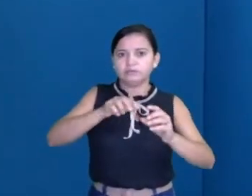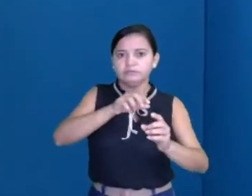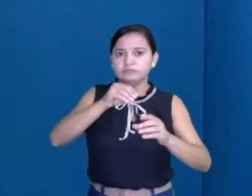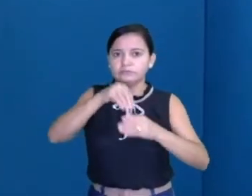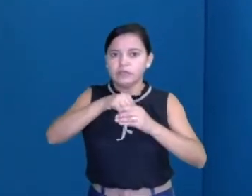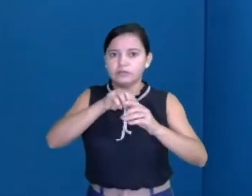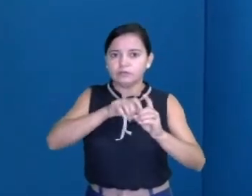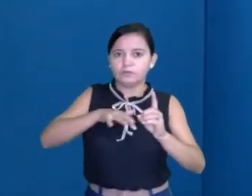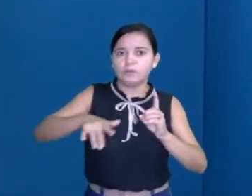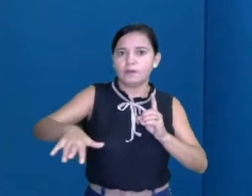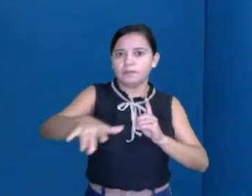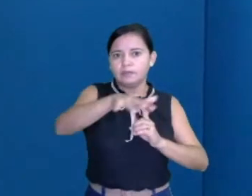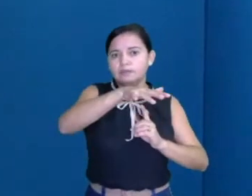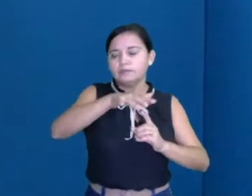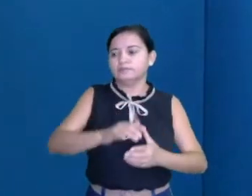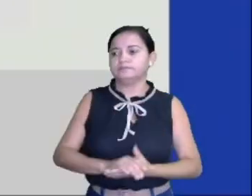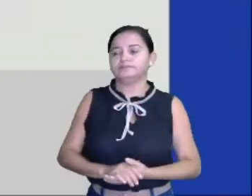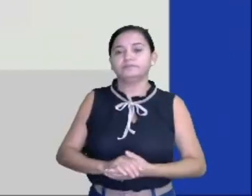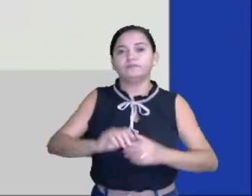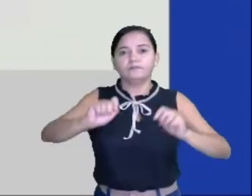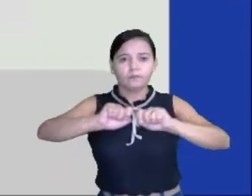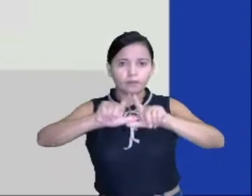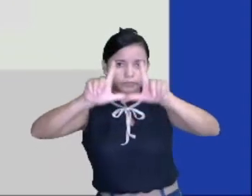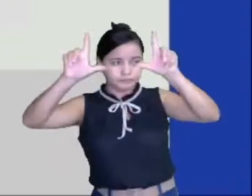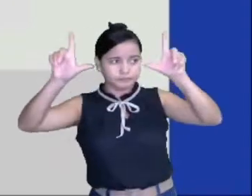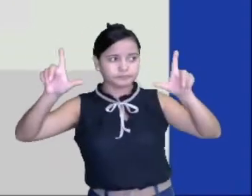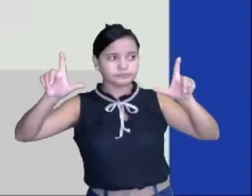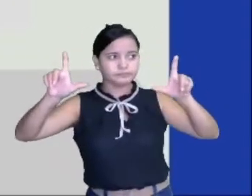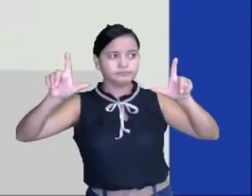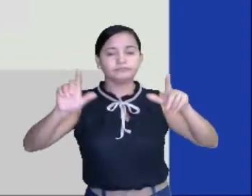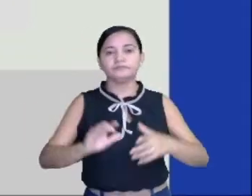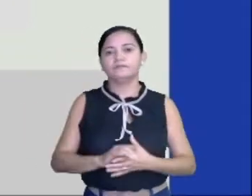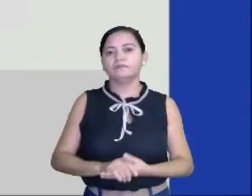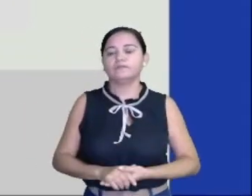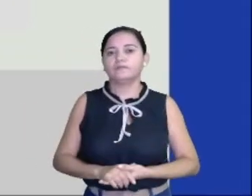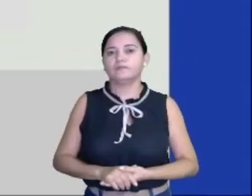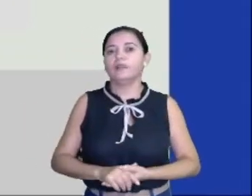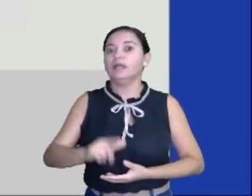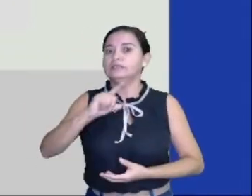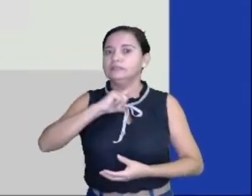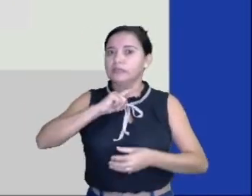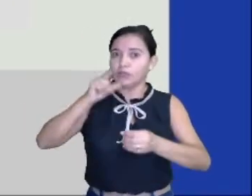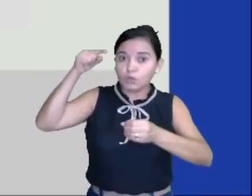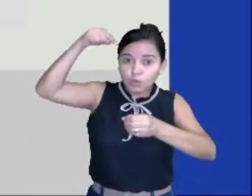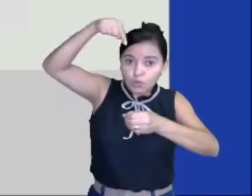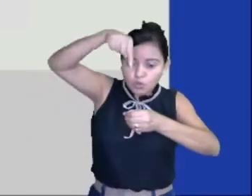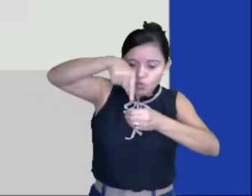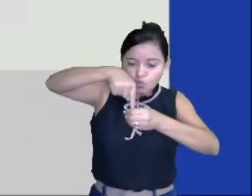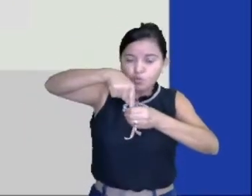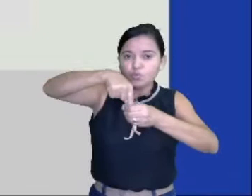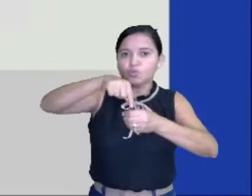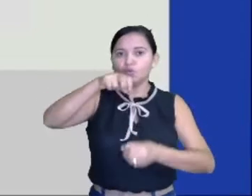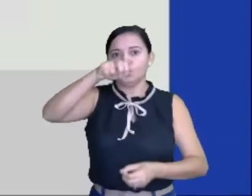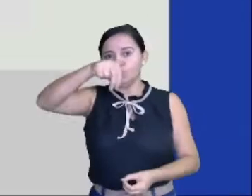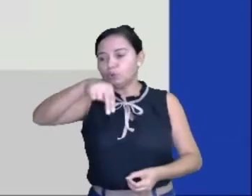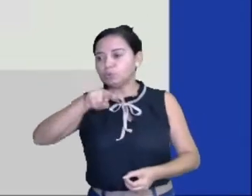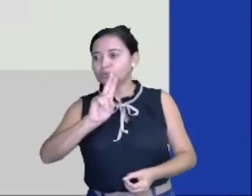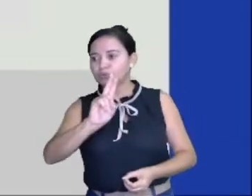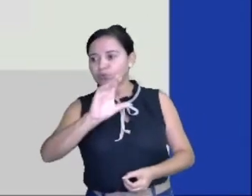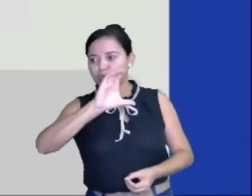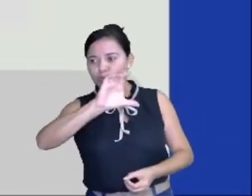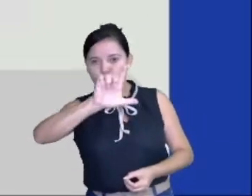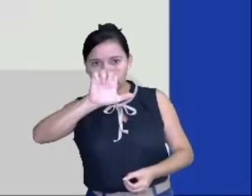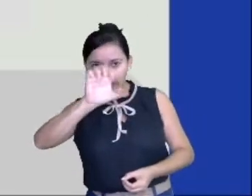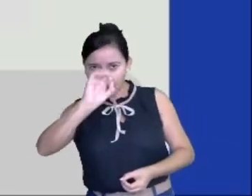E aí, vou pedir a produção abrir para a gente justamente, né? E é constituído por quê? O núcleo, como a gente já falou, e esse núcleo muito pequeno, com a